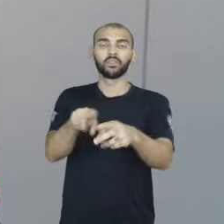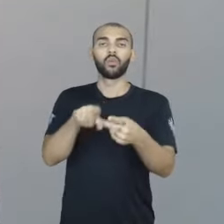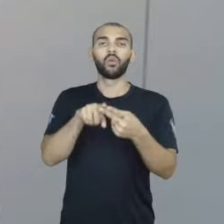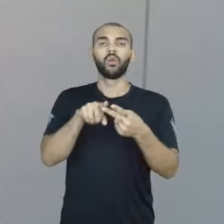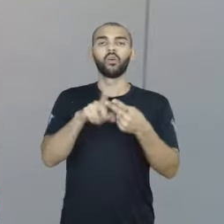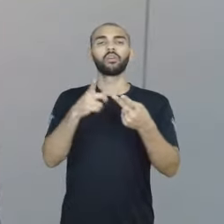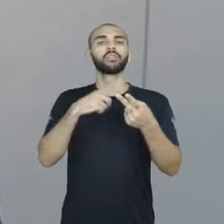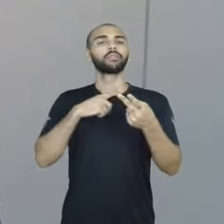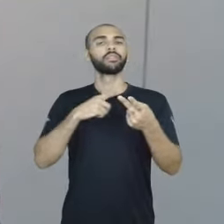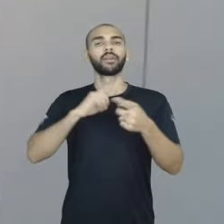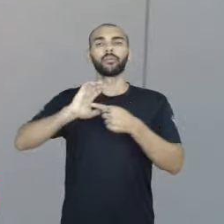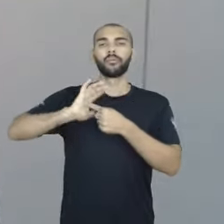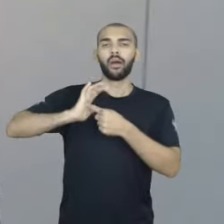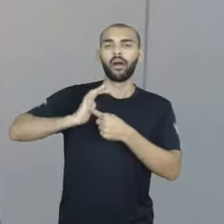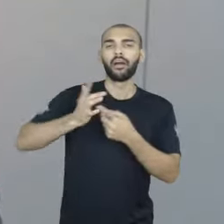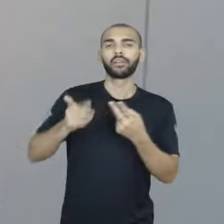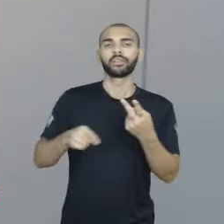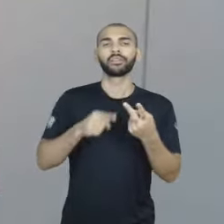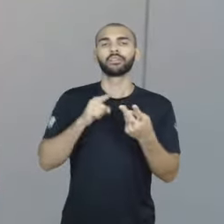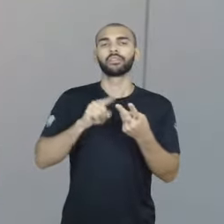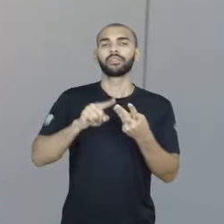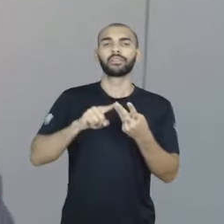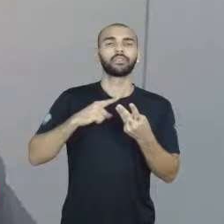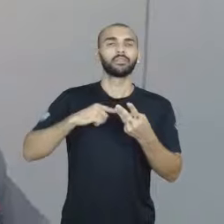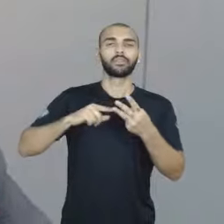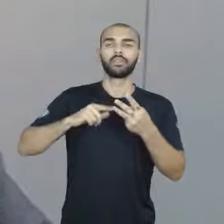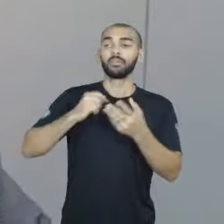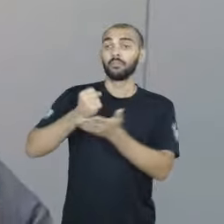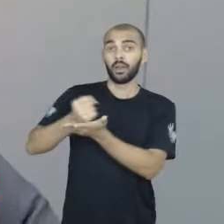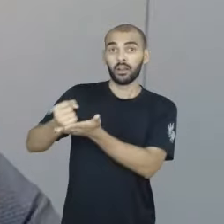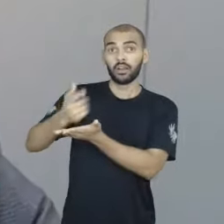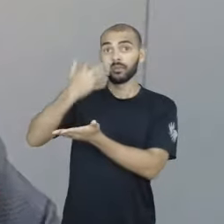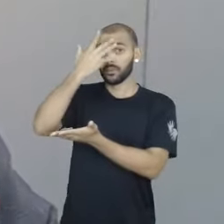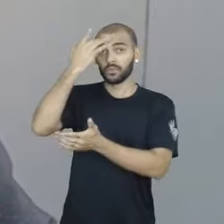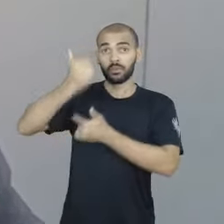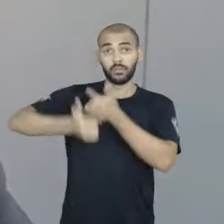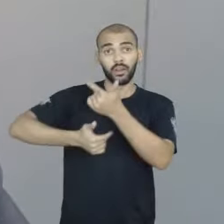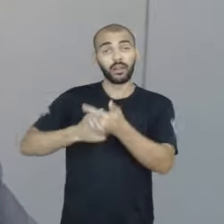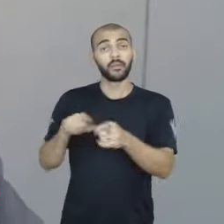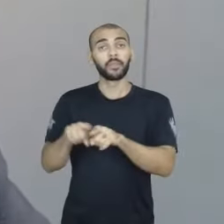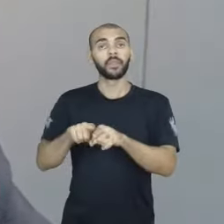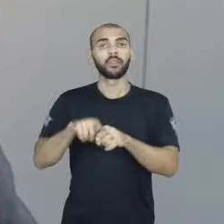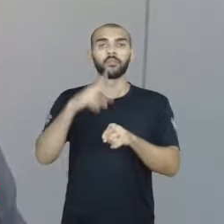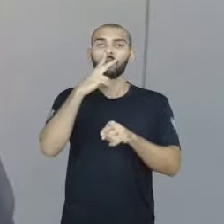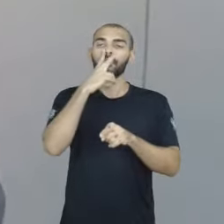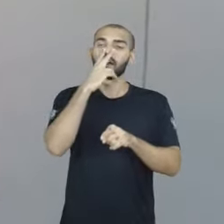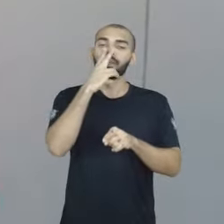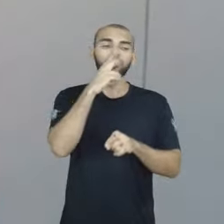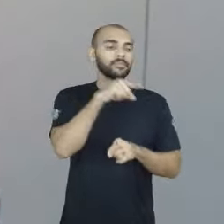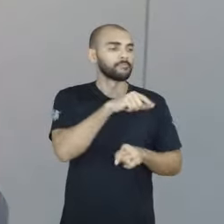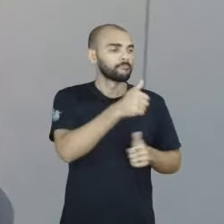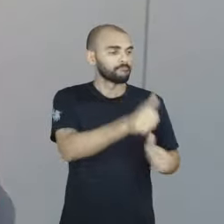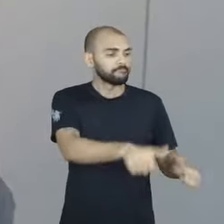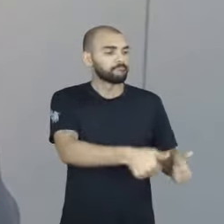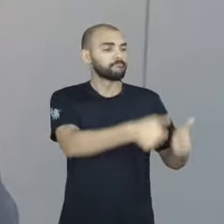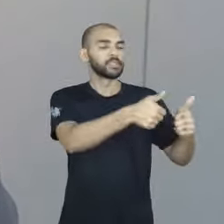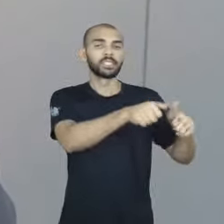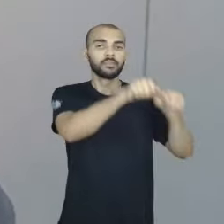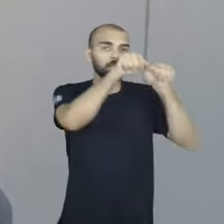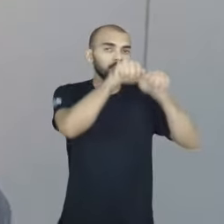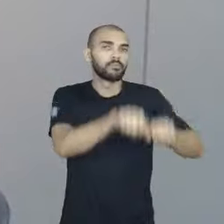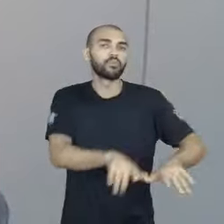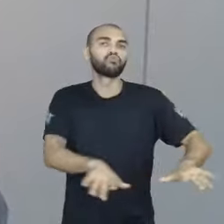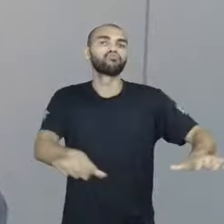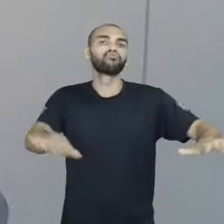então o impacto do crescimento dessa atividade se espalha pelos demais setores.